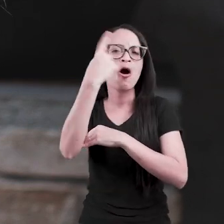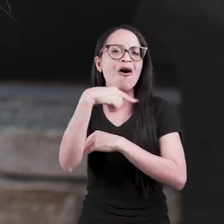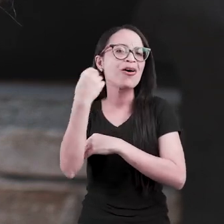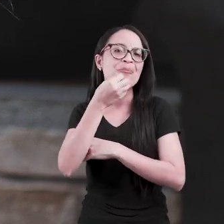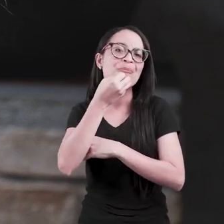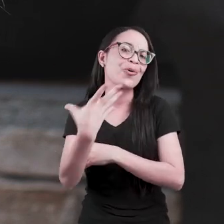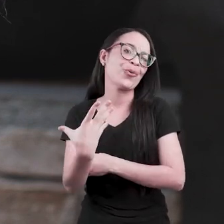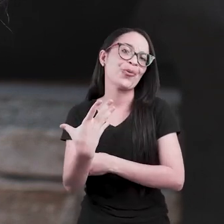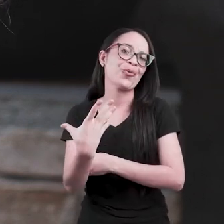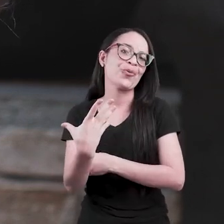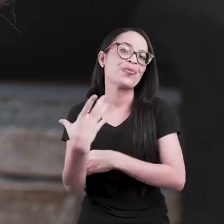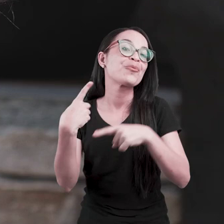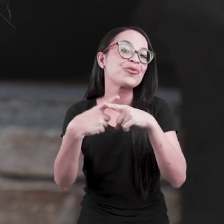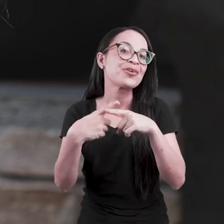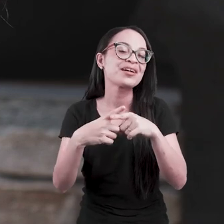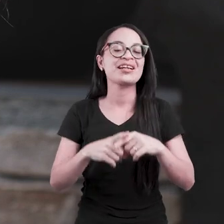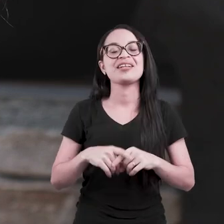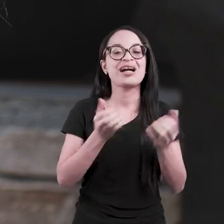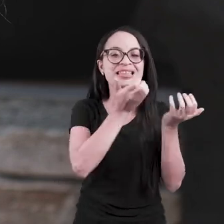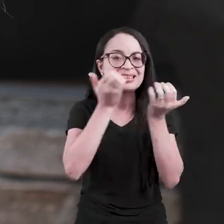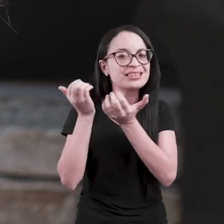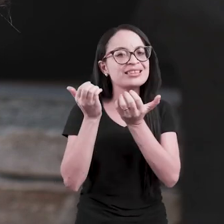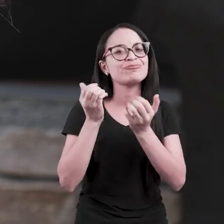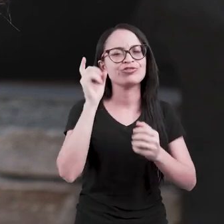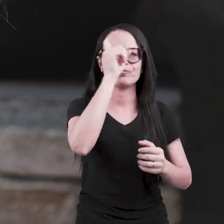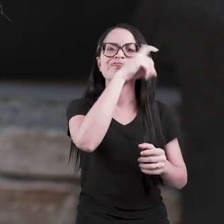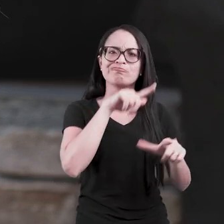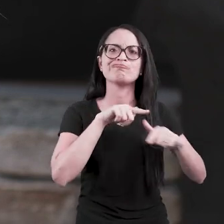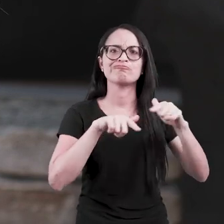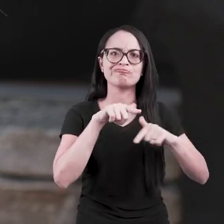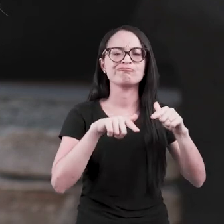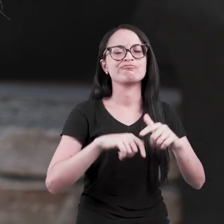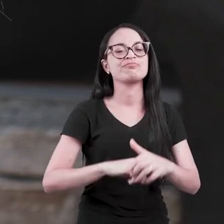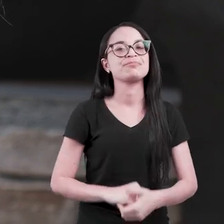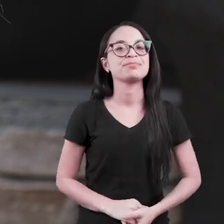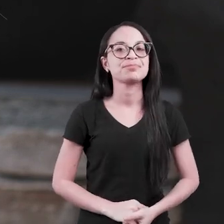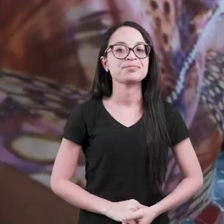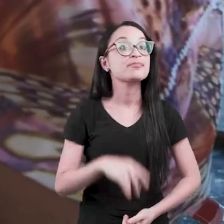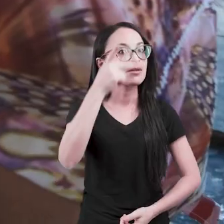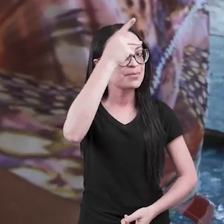comer, porque dá tempo. Milho verde é muito difícil de trabalhar.